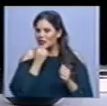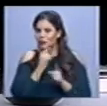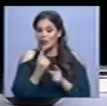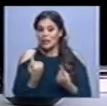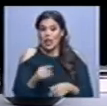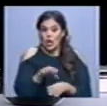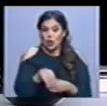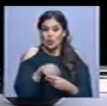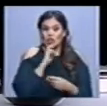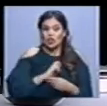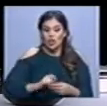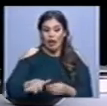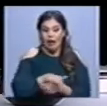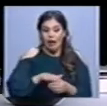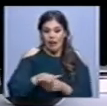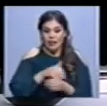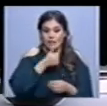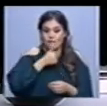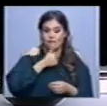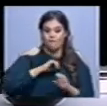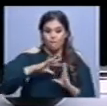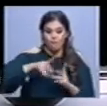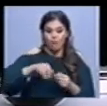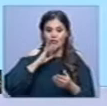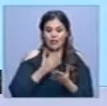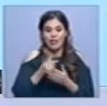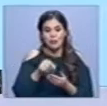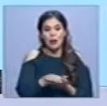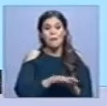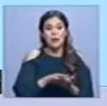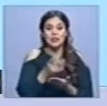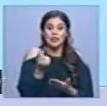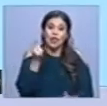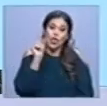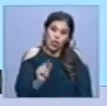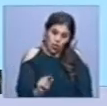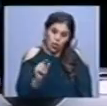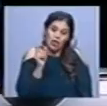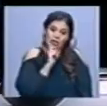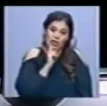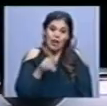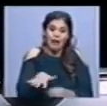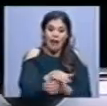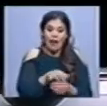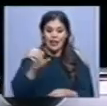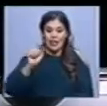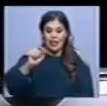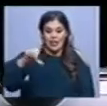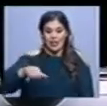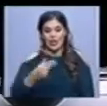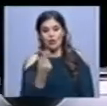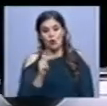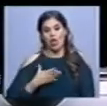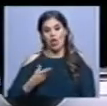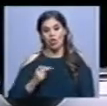zona equatorial de Marte permite não só dar combustível, obviamente muito mais barato, pode ser extraído ali da zona equatorial, para futuras missões espaciais,